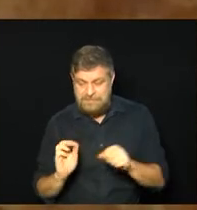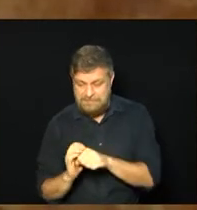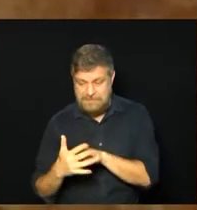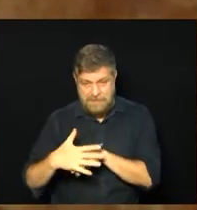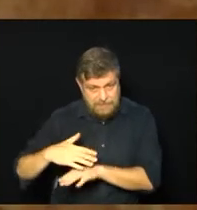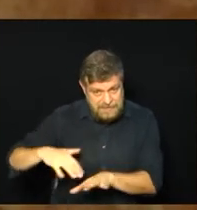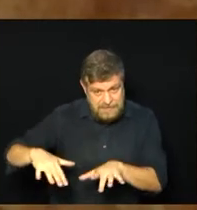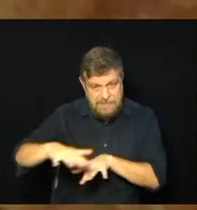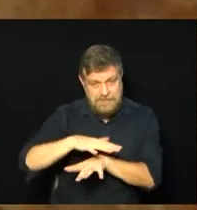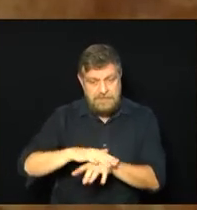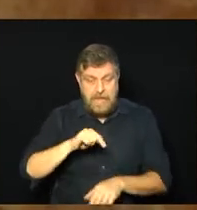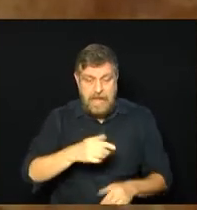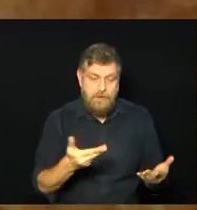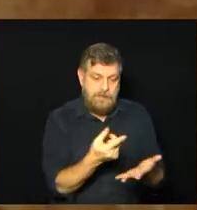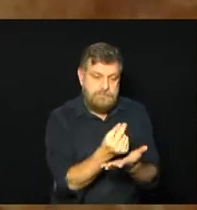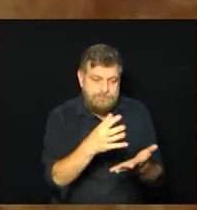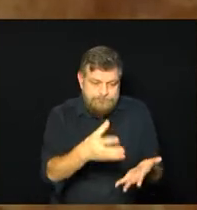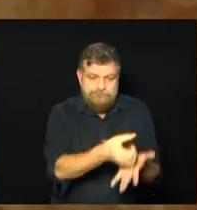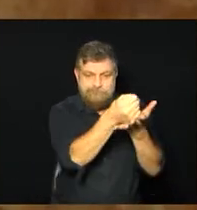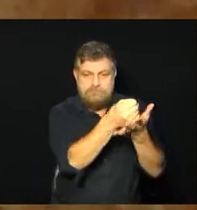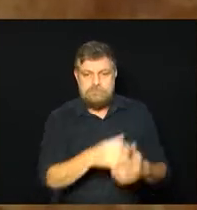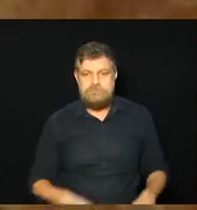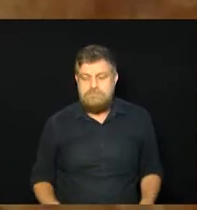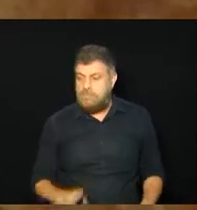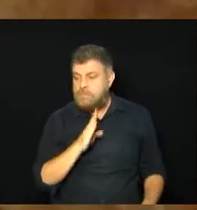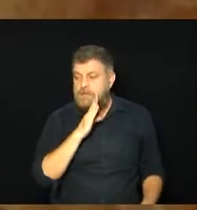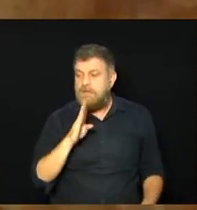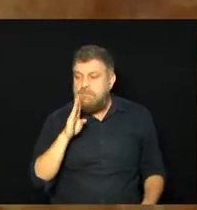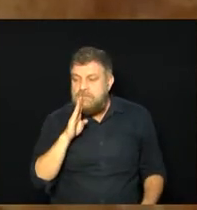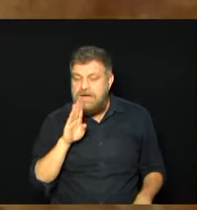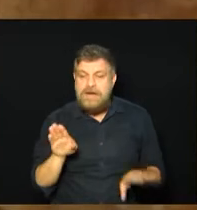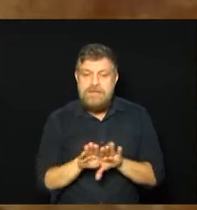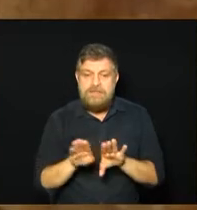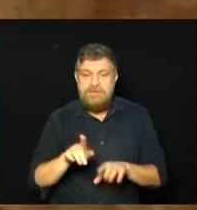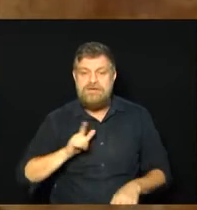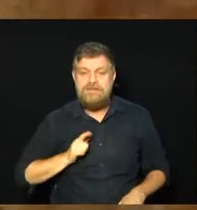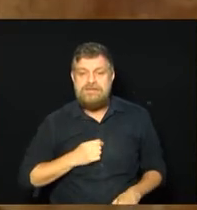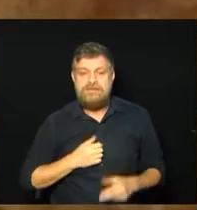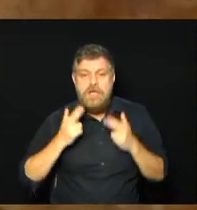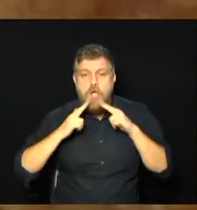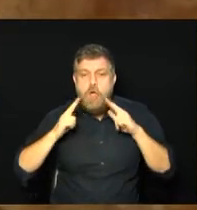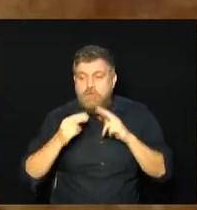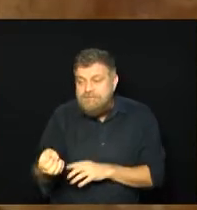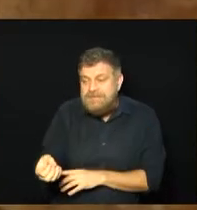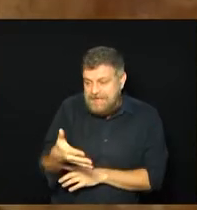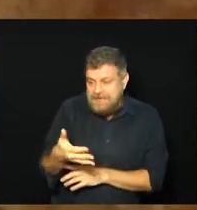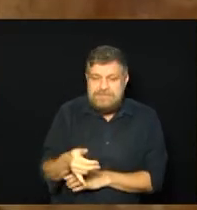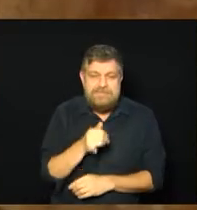o público, né? O setor de bares, de alimentação, eles vão trazer novidades agora no final do ano,